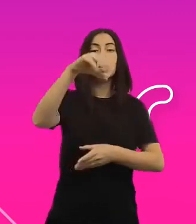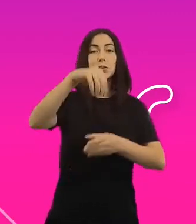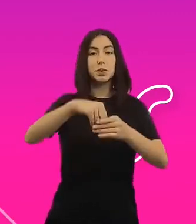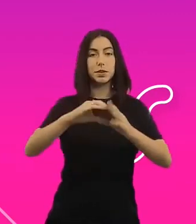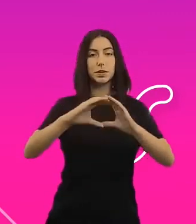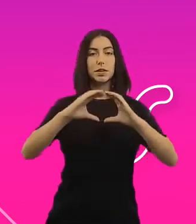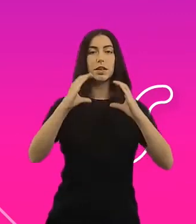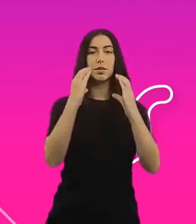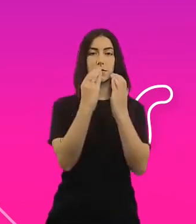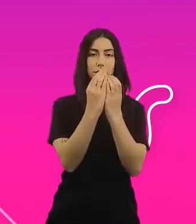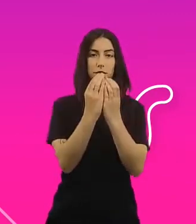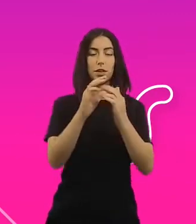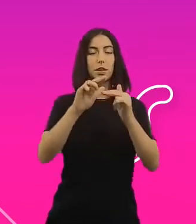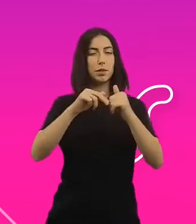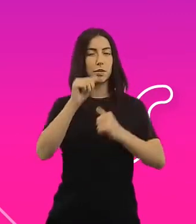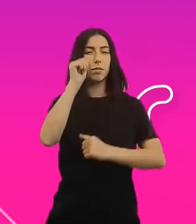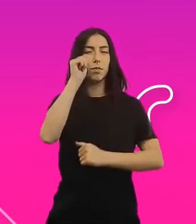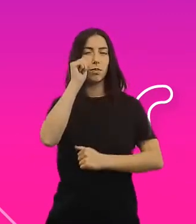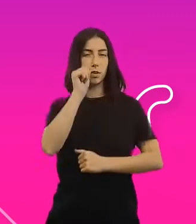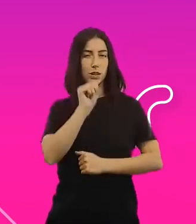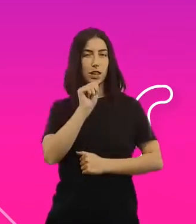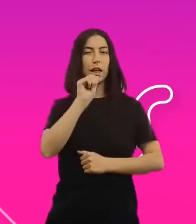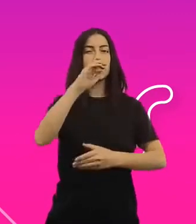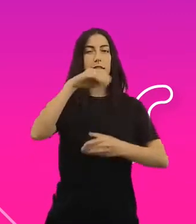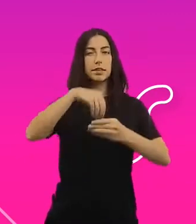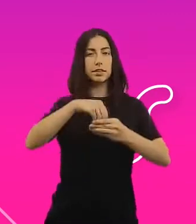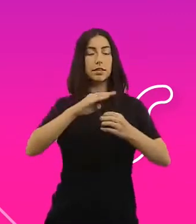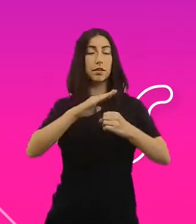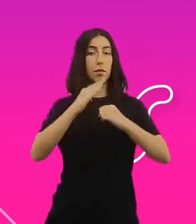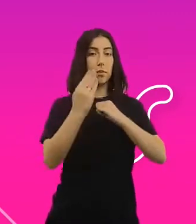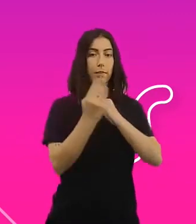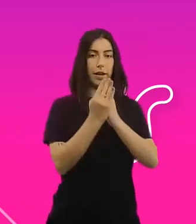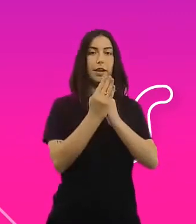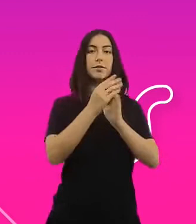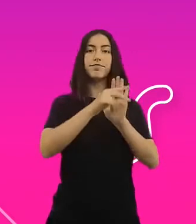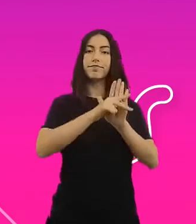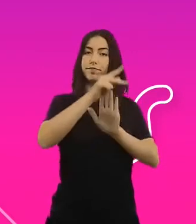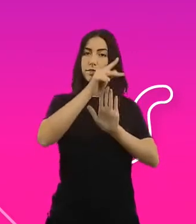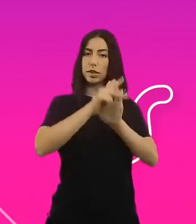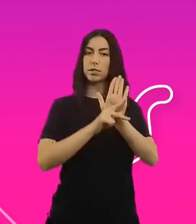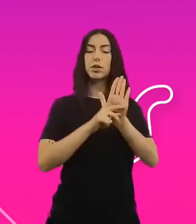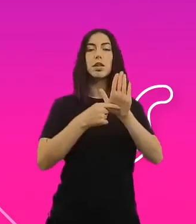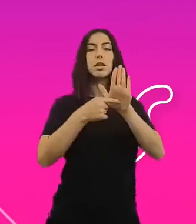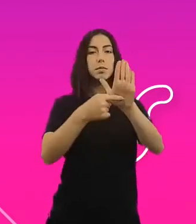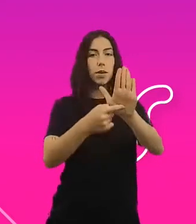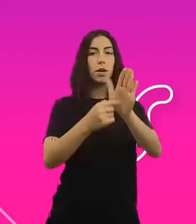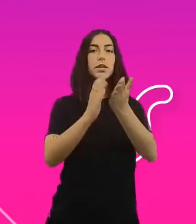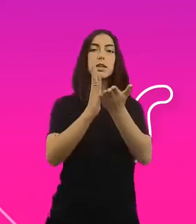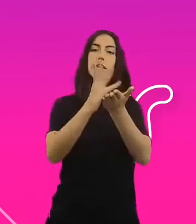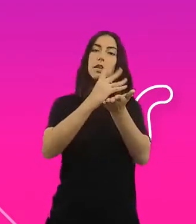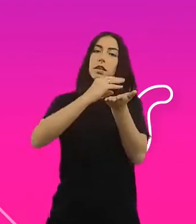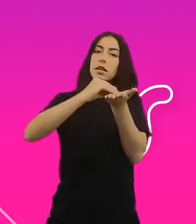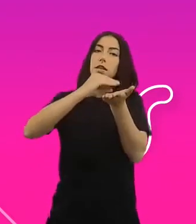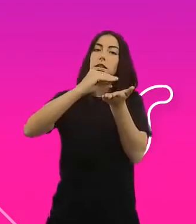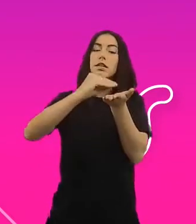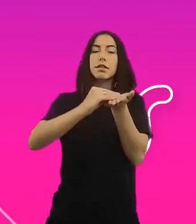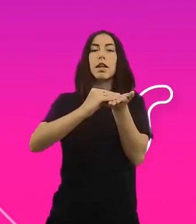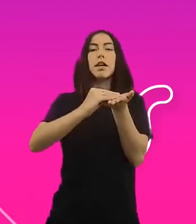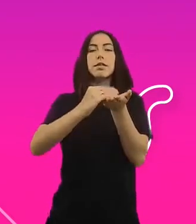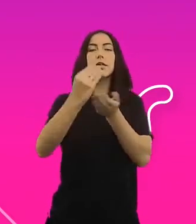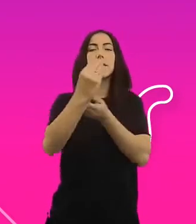Nosso Bairro, ele traz os dados que a própria Natália disse, né, de o quanto que as mulheres